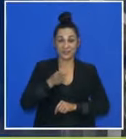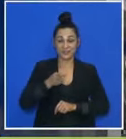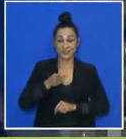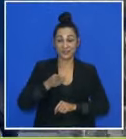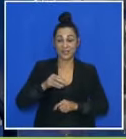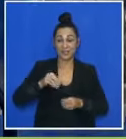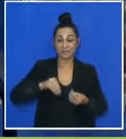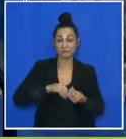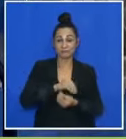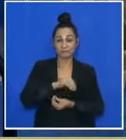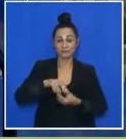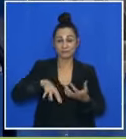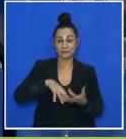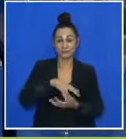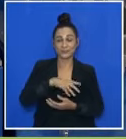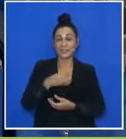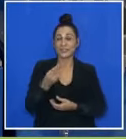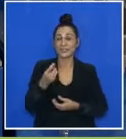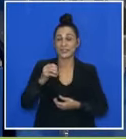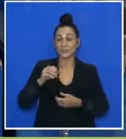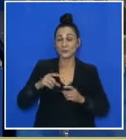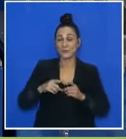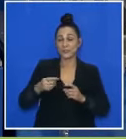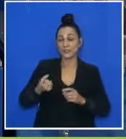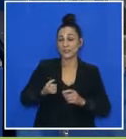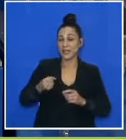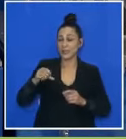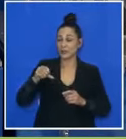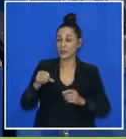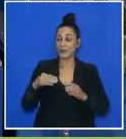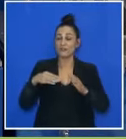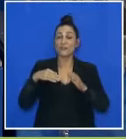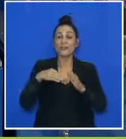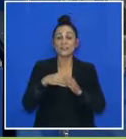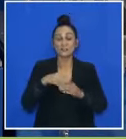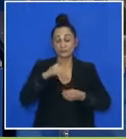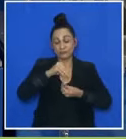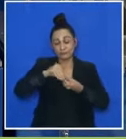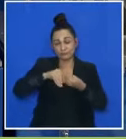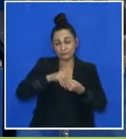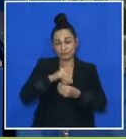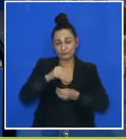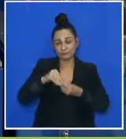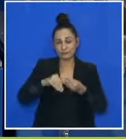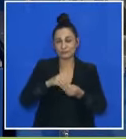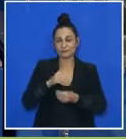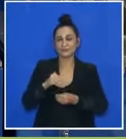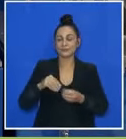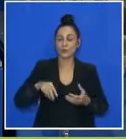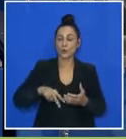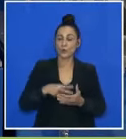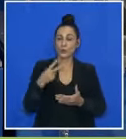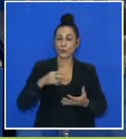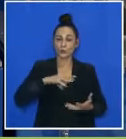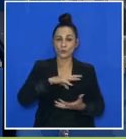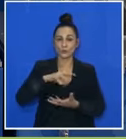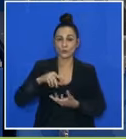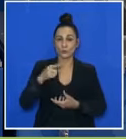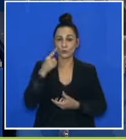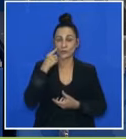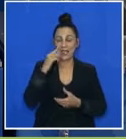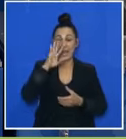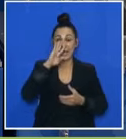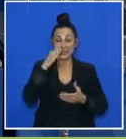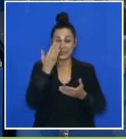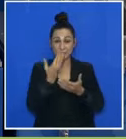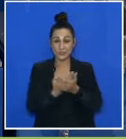temos as 10 bolas numeradas de 0 a 9 girando e sendo embaralhadas dentro do nosso segundo globo. Atenção,